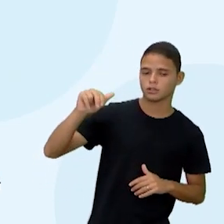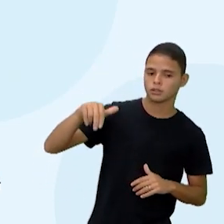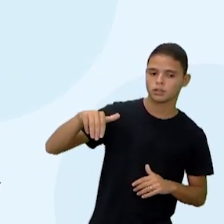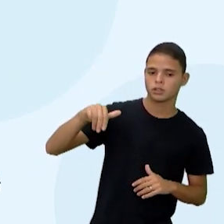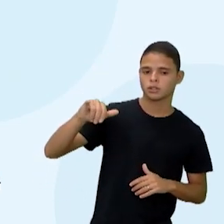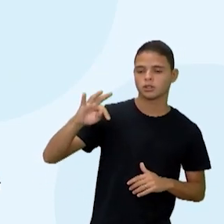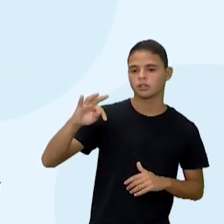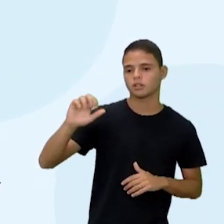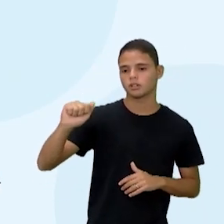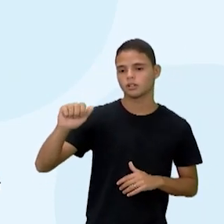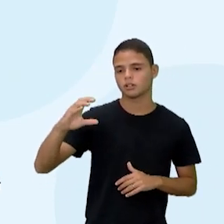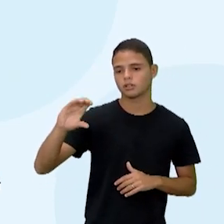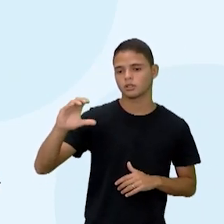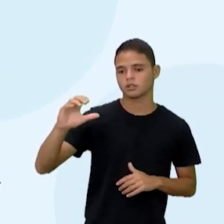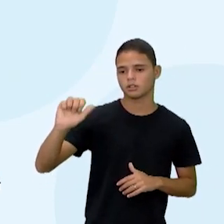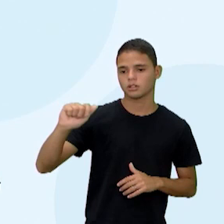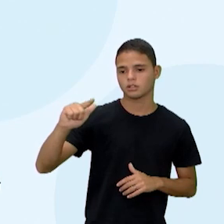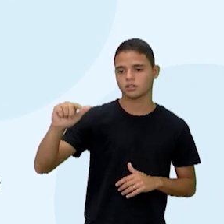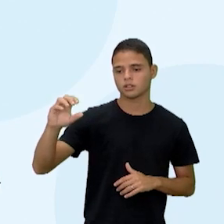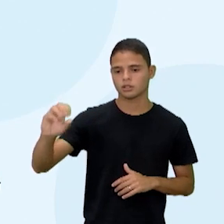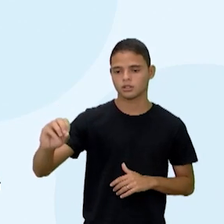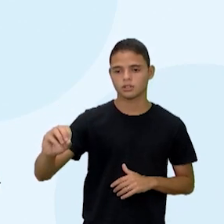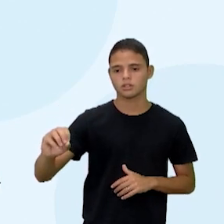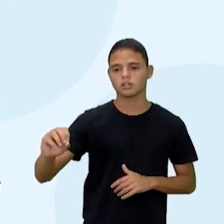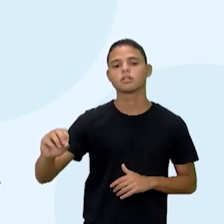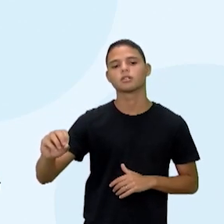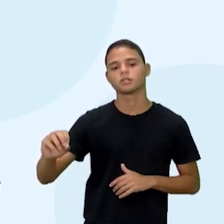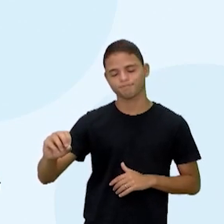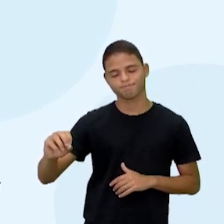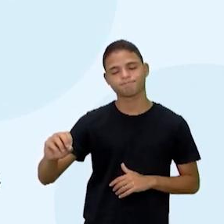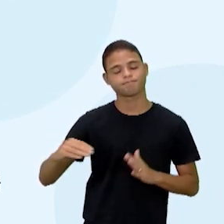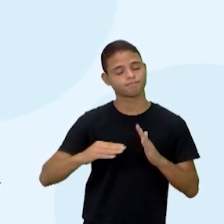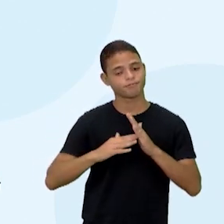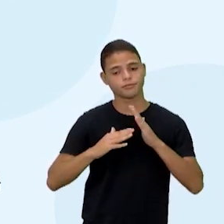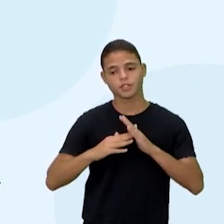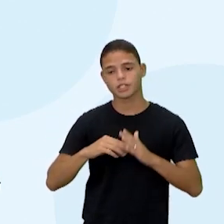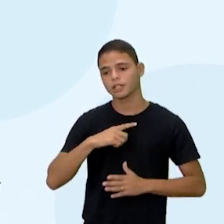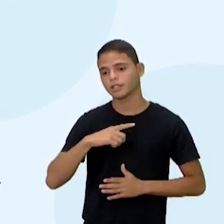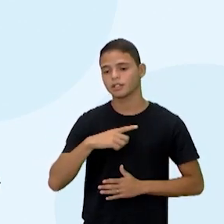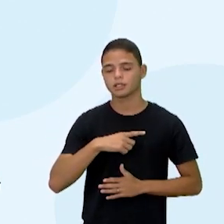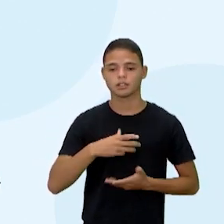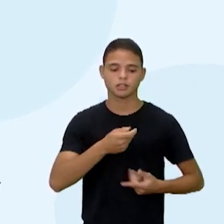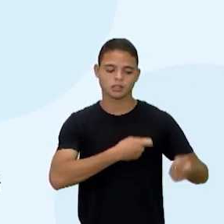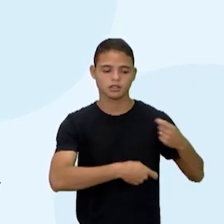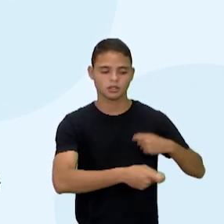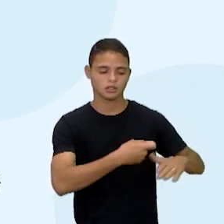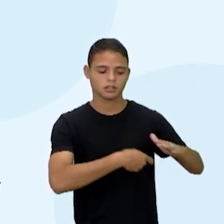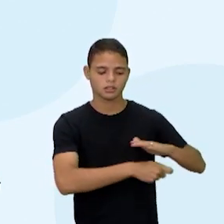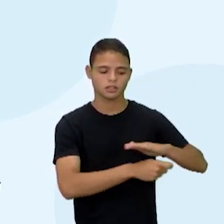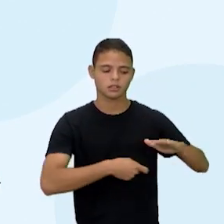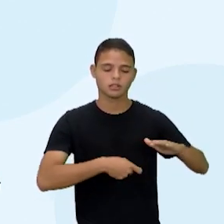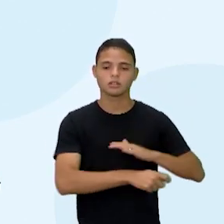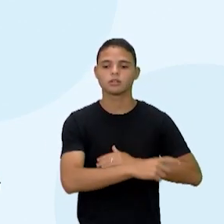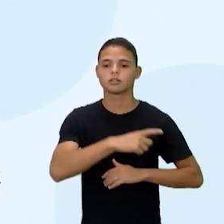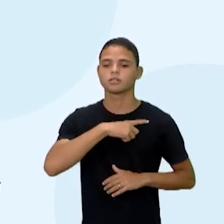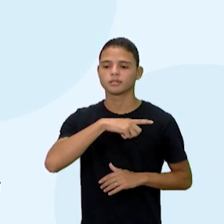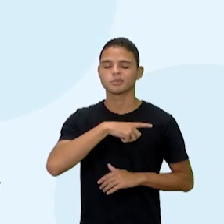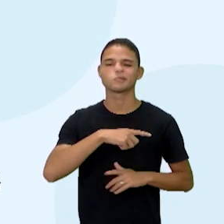de recursos e investimentos e de políticas públicas abrangentes e sólidas, né? A gente tem aí um